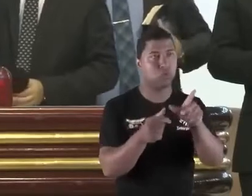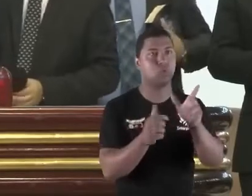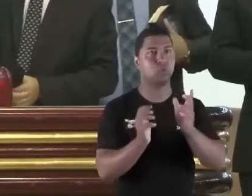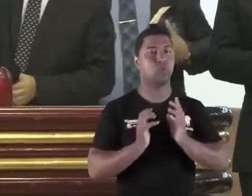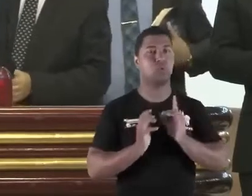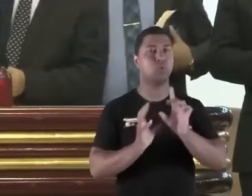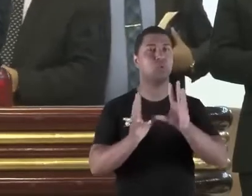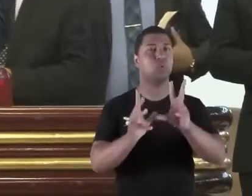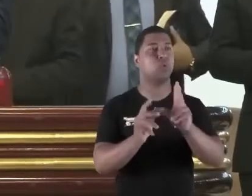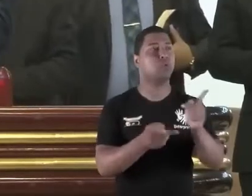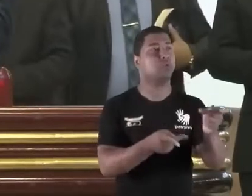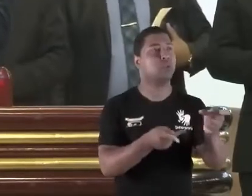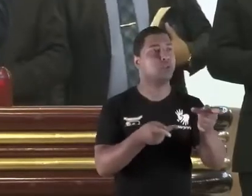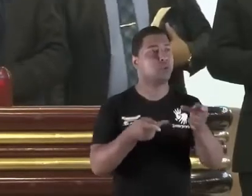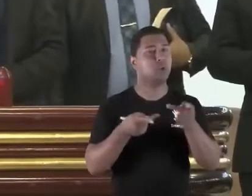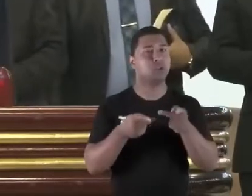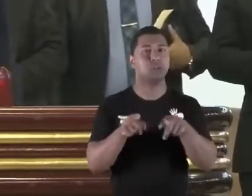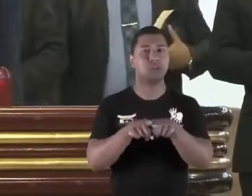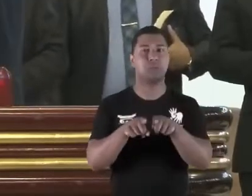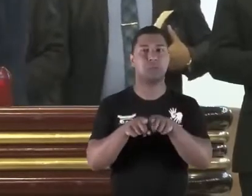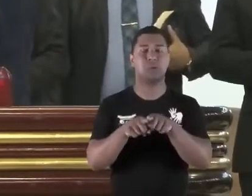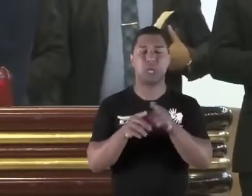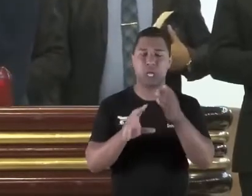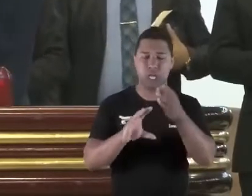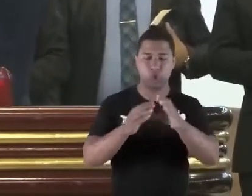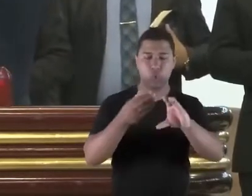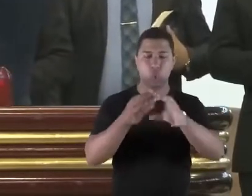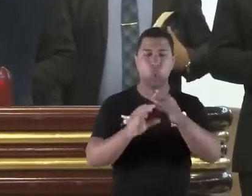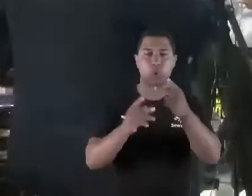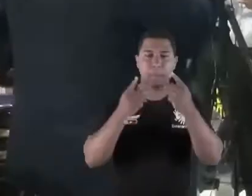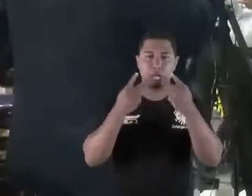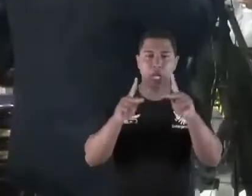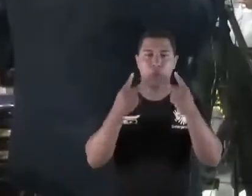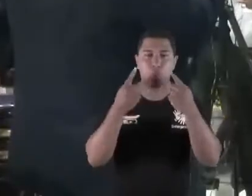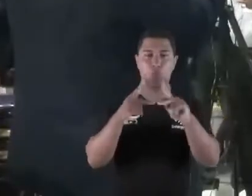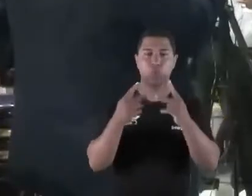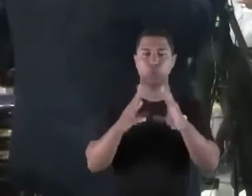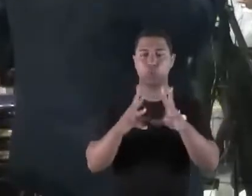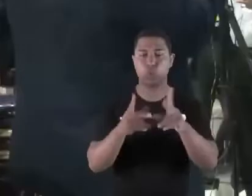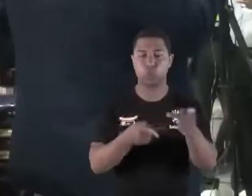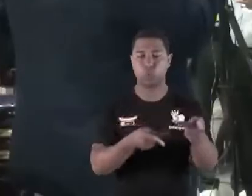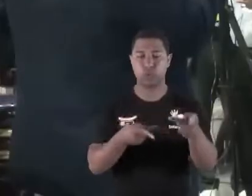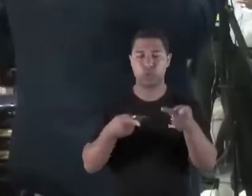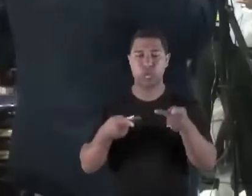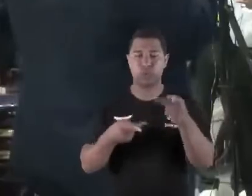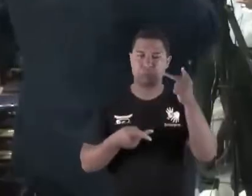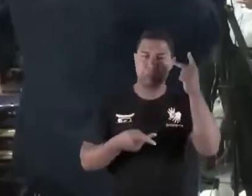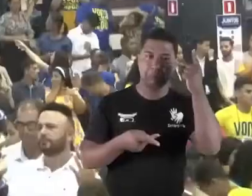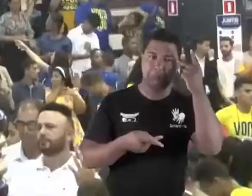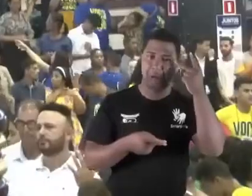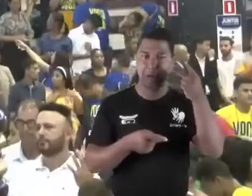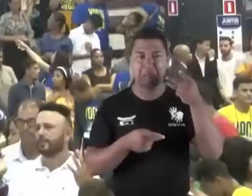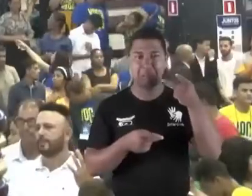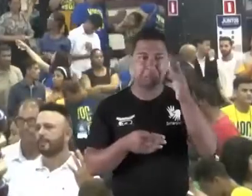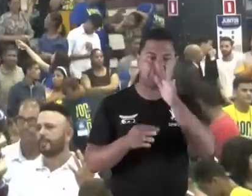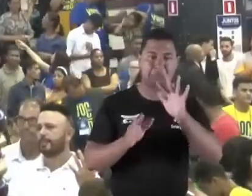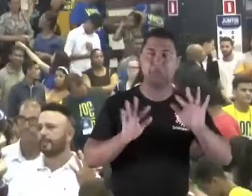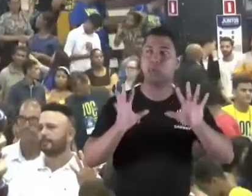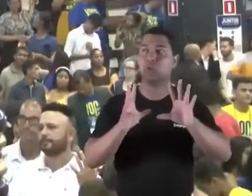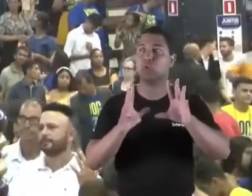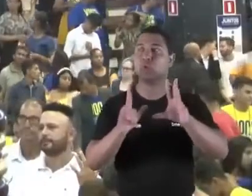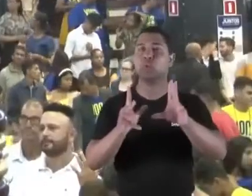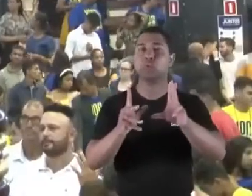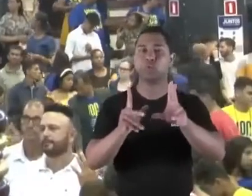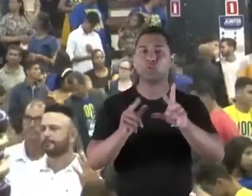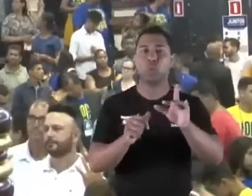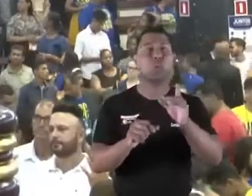os visitantes, todos os preletores, todos os cantores, todos os que estiveram, todos os nossos obreiros, músicos